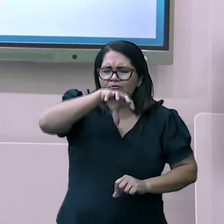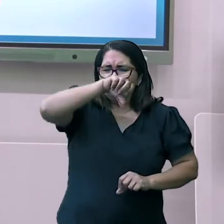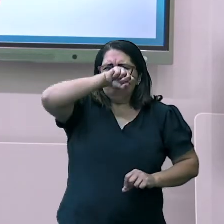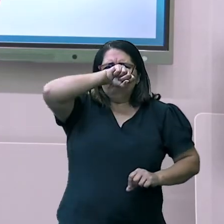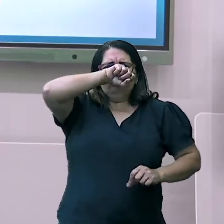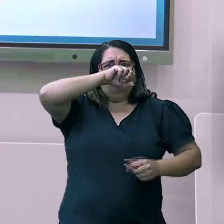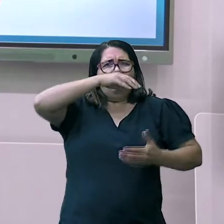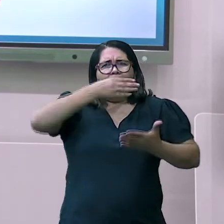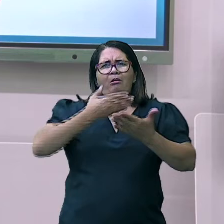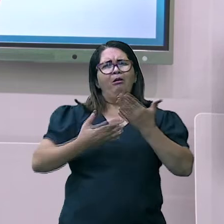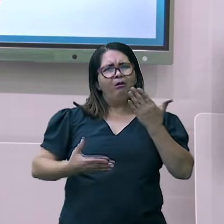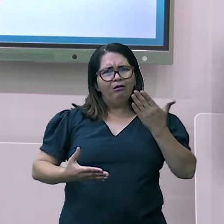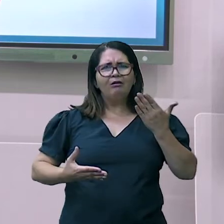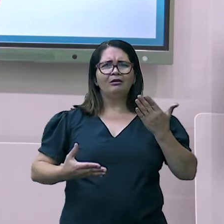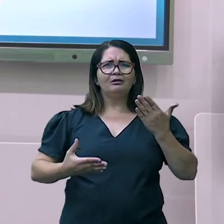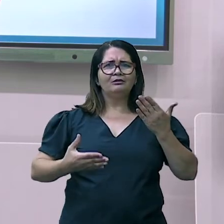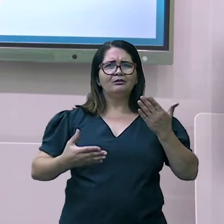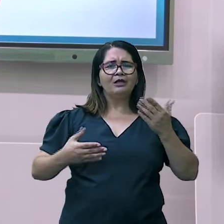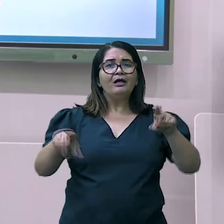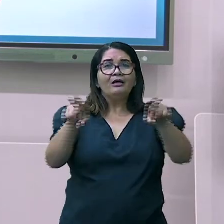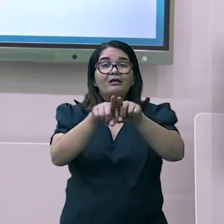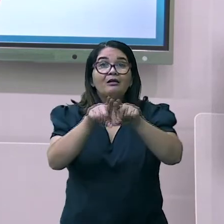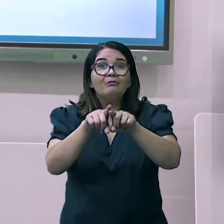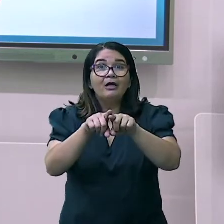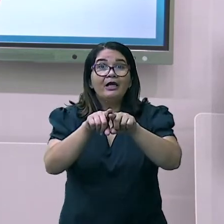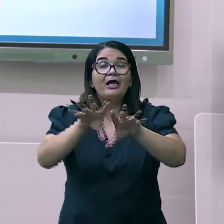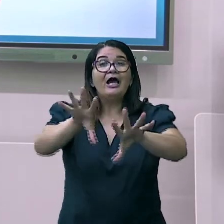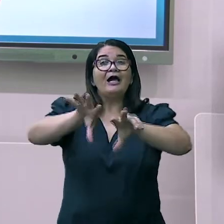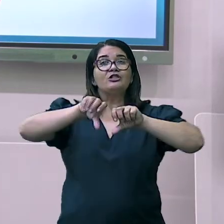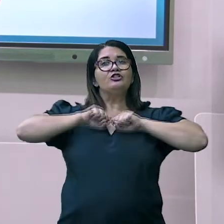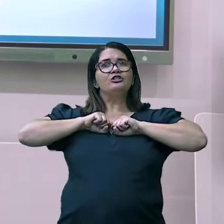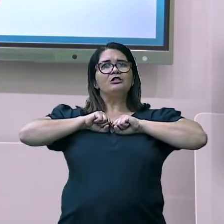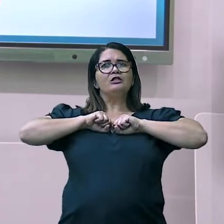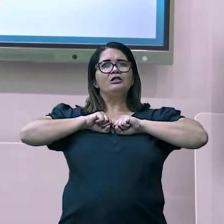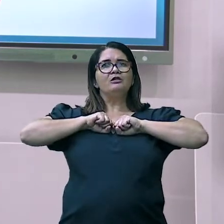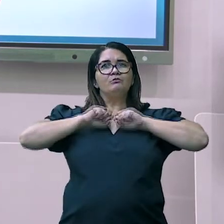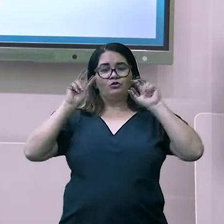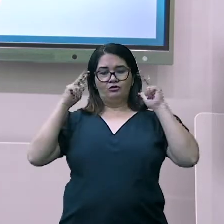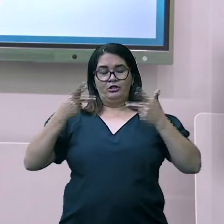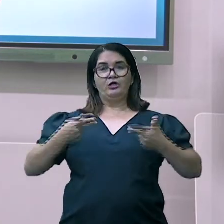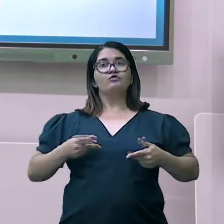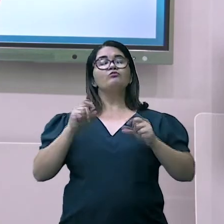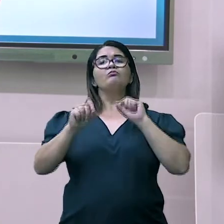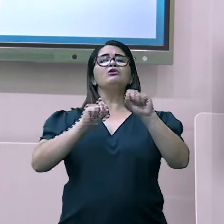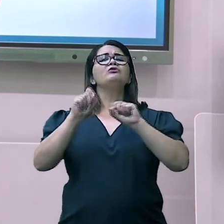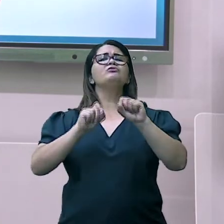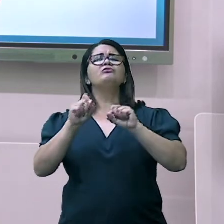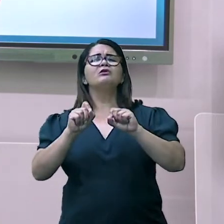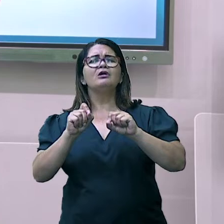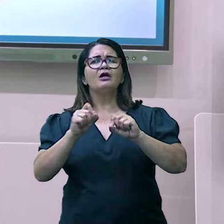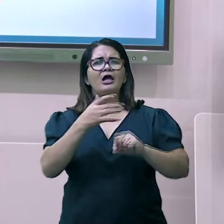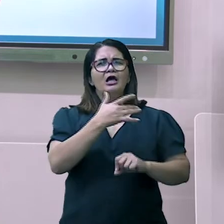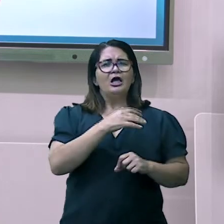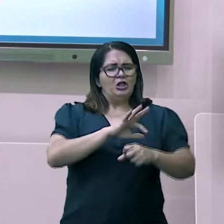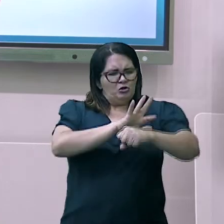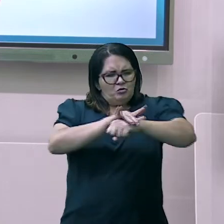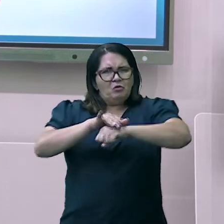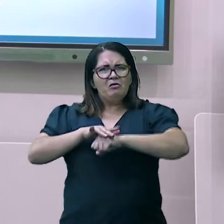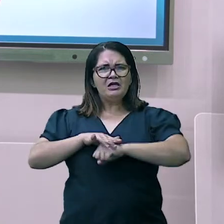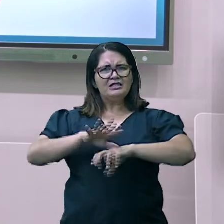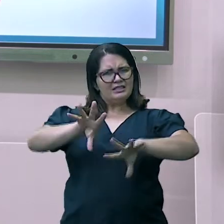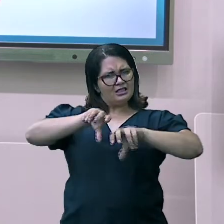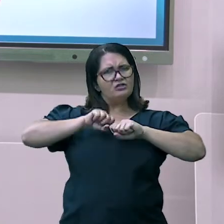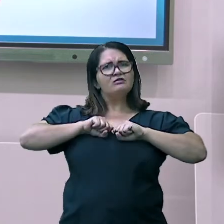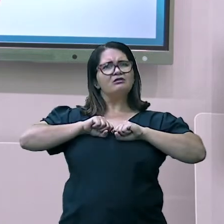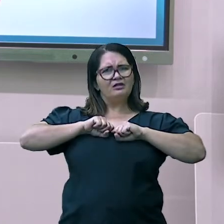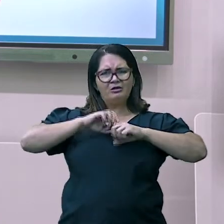se enfraquecendo. Por quê? Se a gente não tem o ar que respiramos, se a gente não tem o que comer,